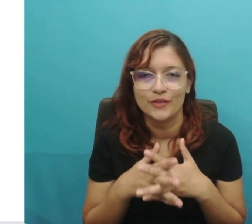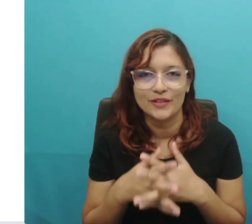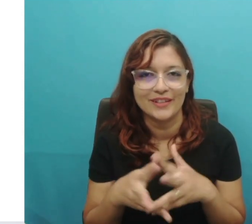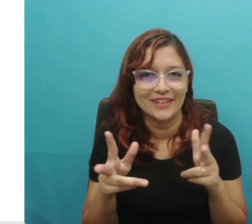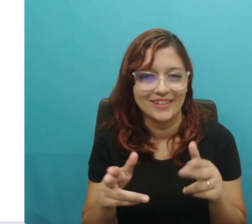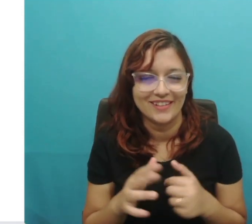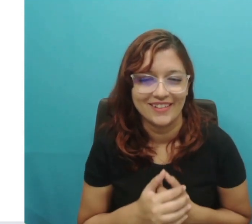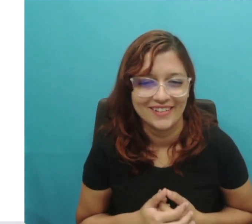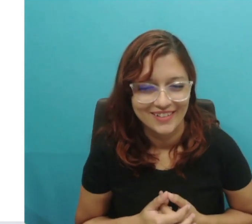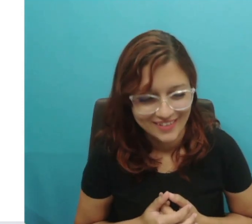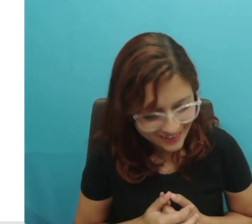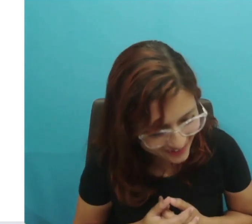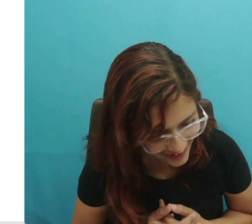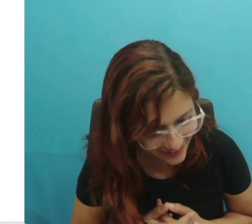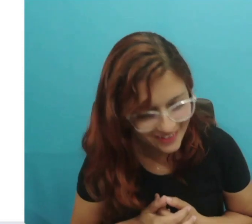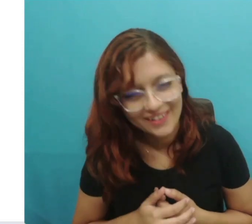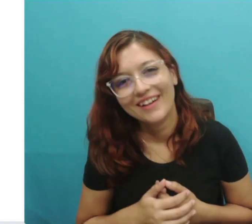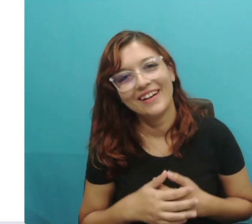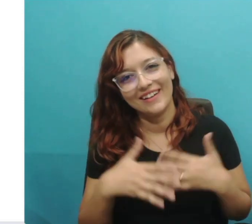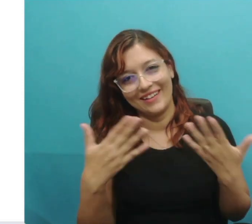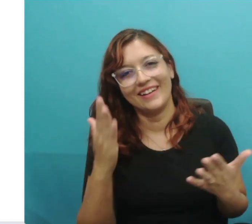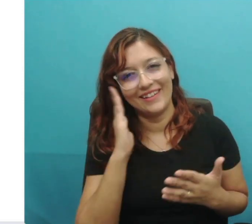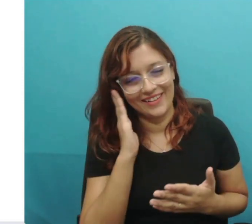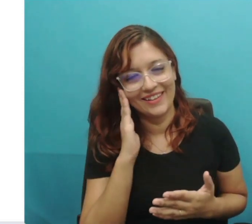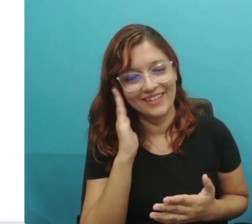dicionário dele. Confundiu do mesmo jeito.